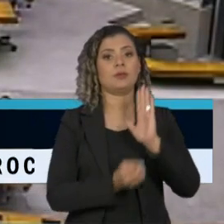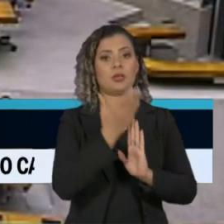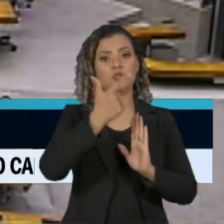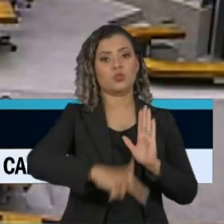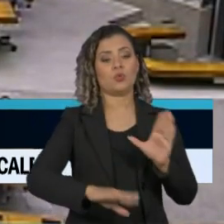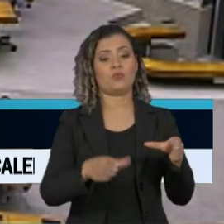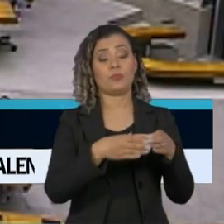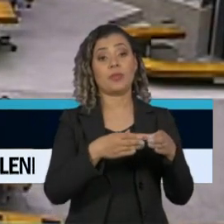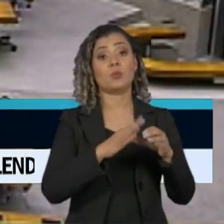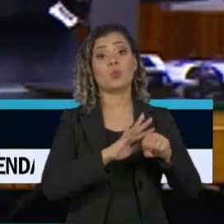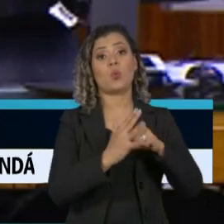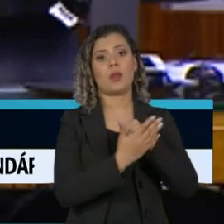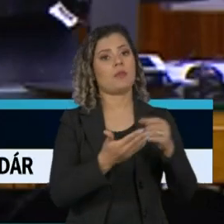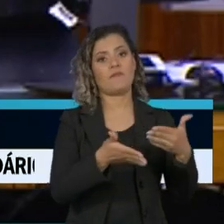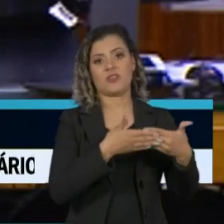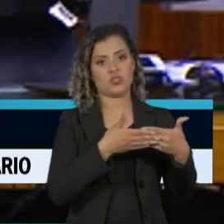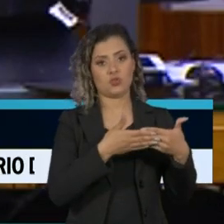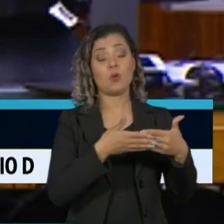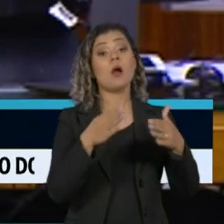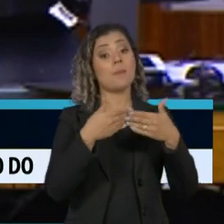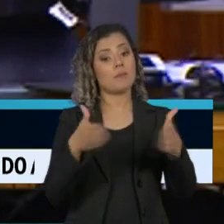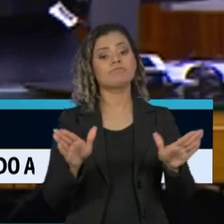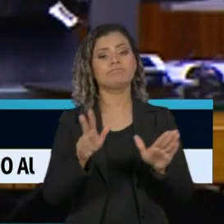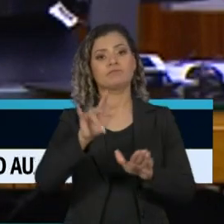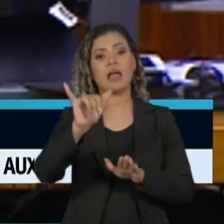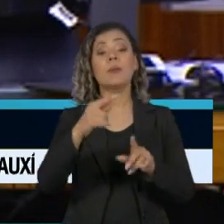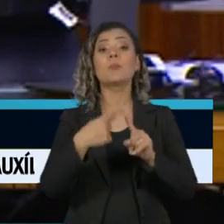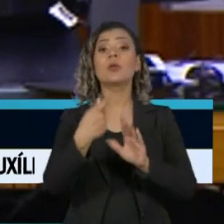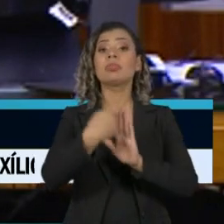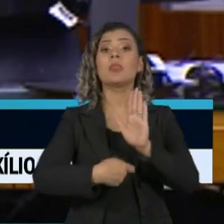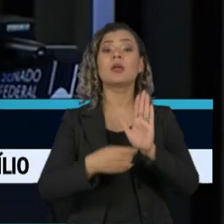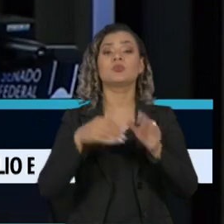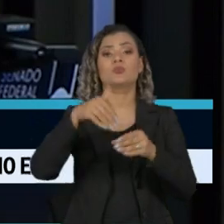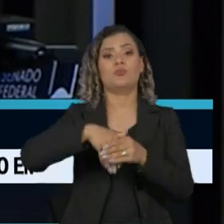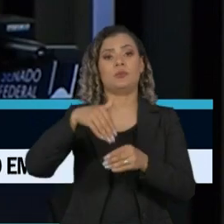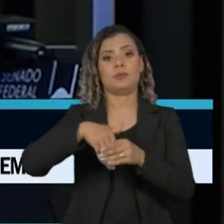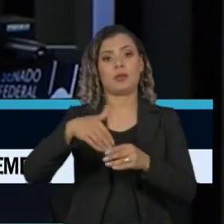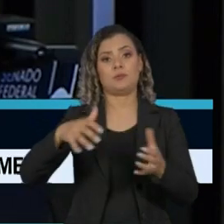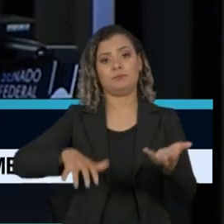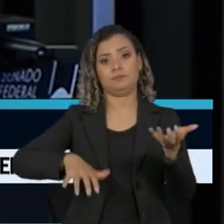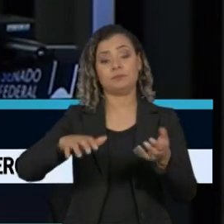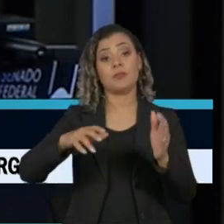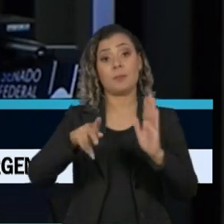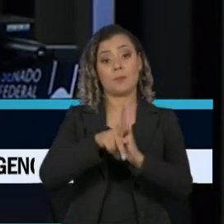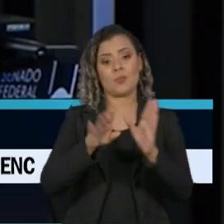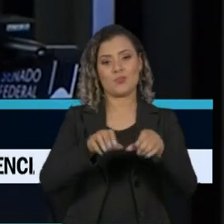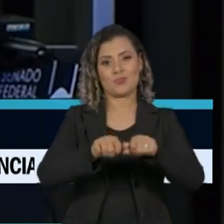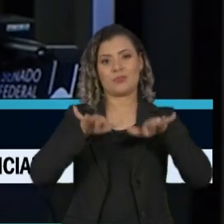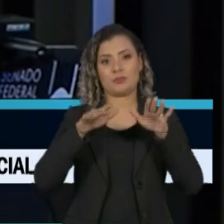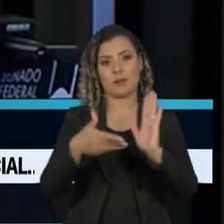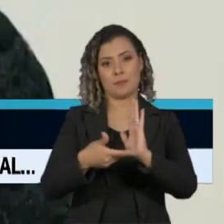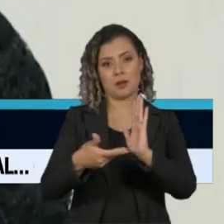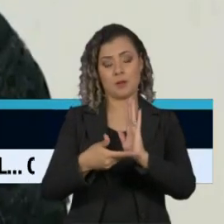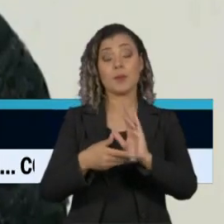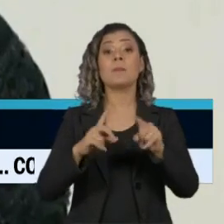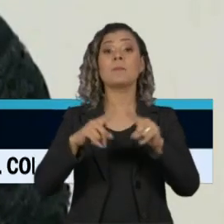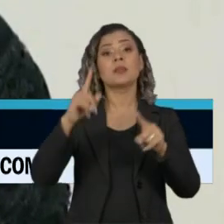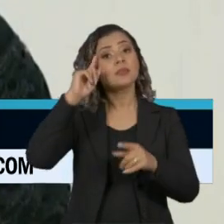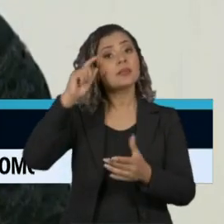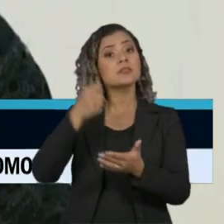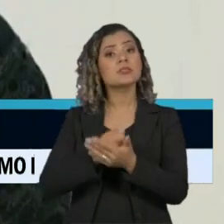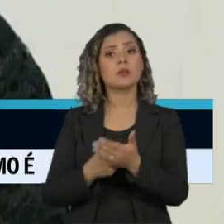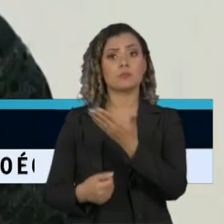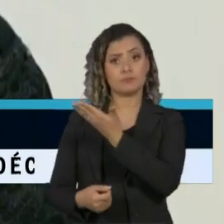fechado durante a pandemia o texto com a permissão precisa ser votado pelo plenário o conselho vai decidir se a